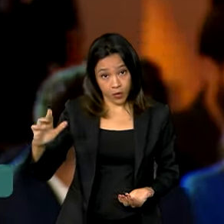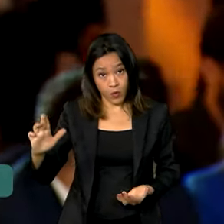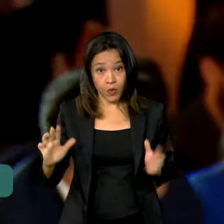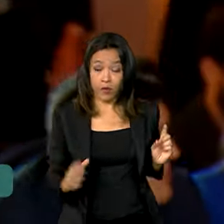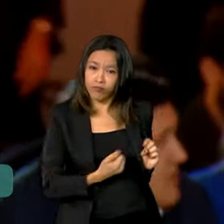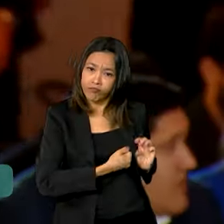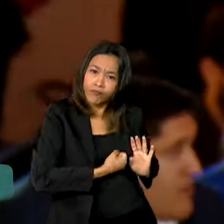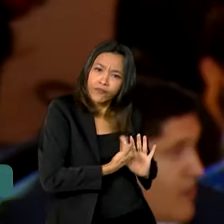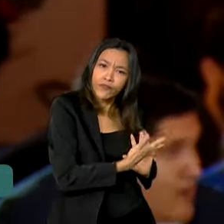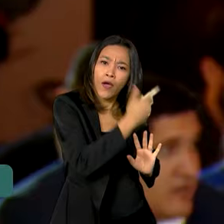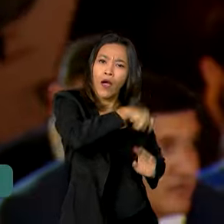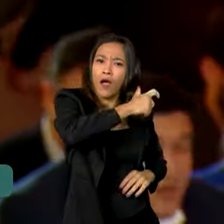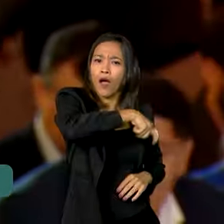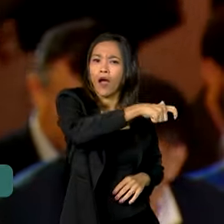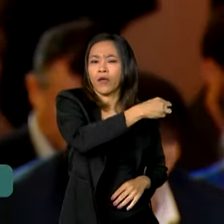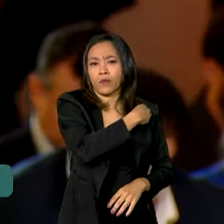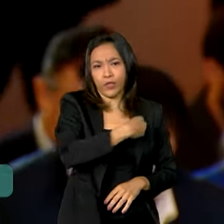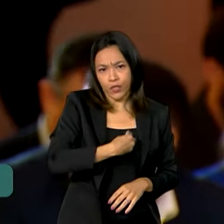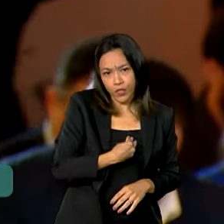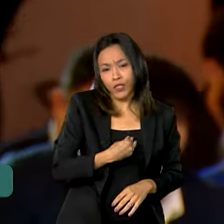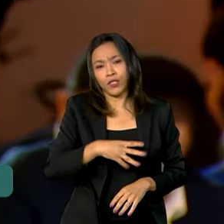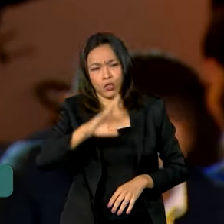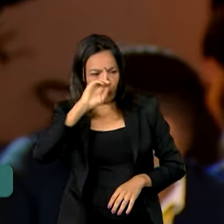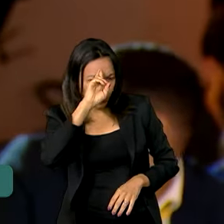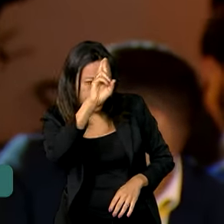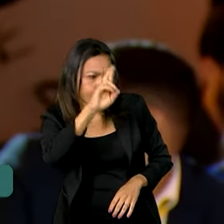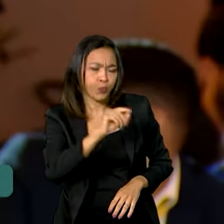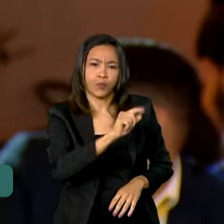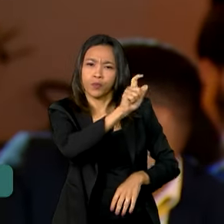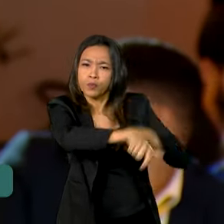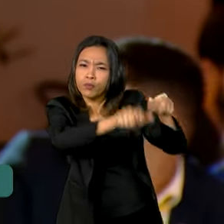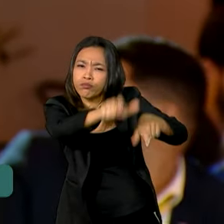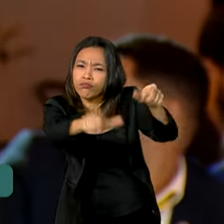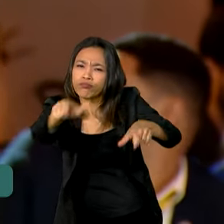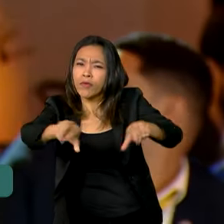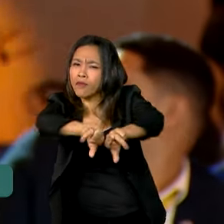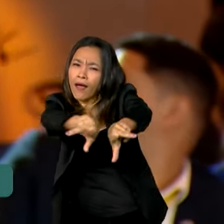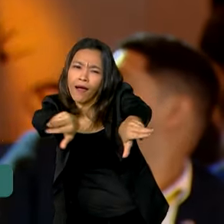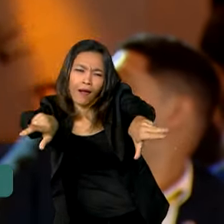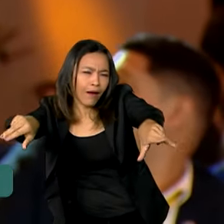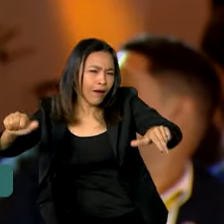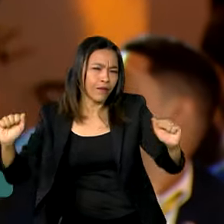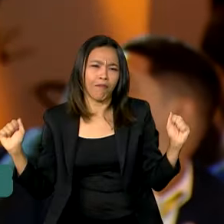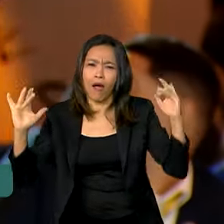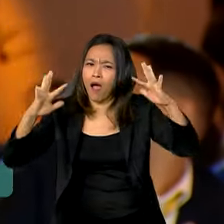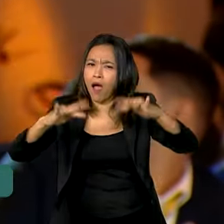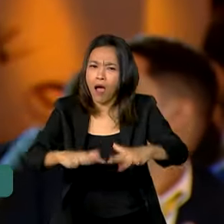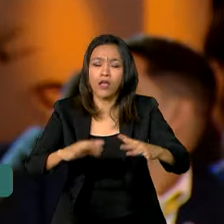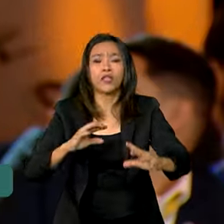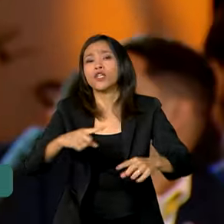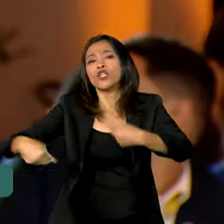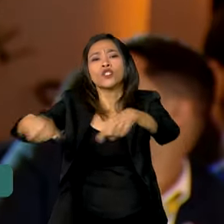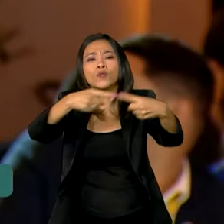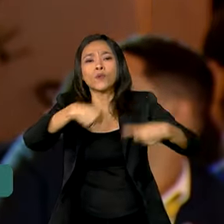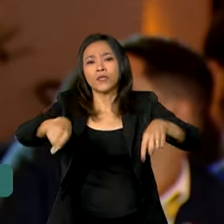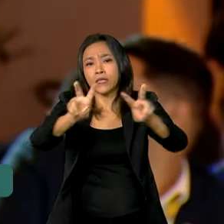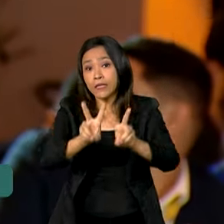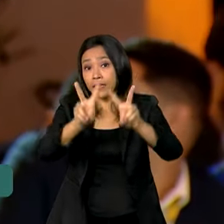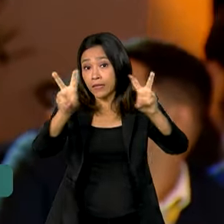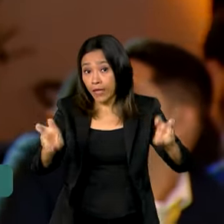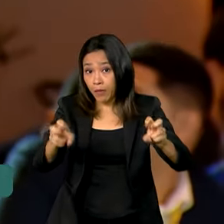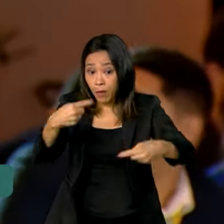ministros, dirigentes da Confederação e de outras entidades que vão discutir, entre outros temas, políticas públicas